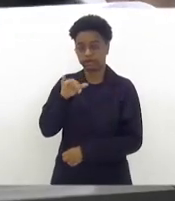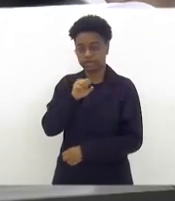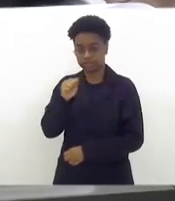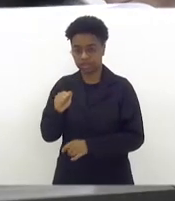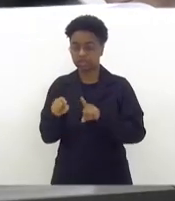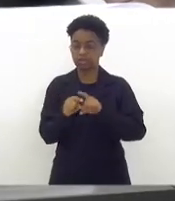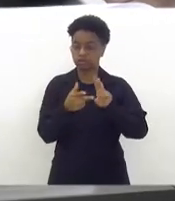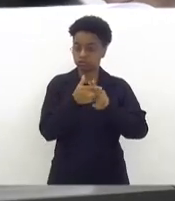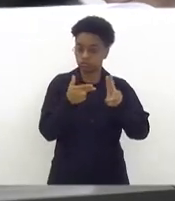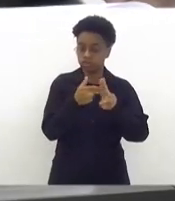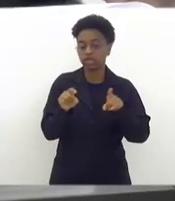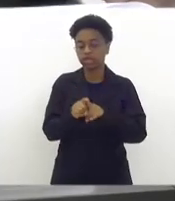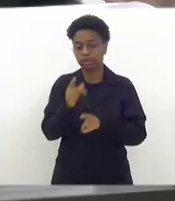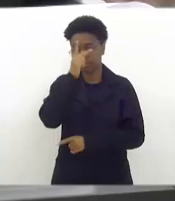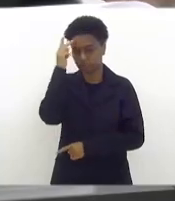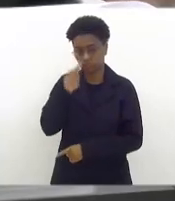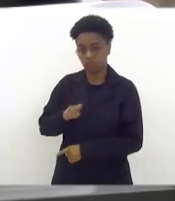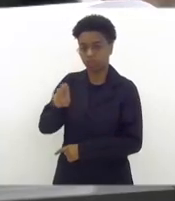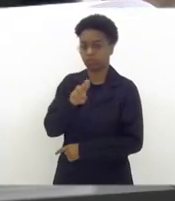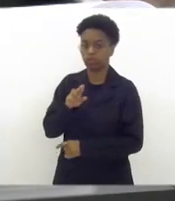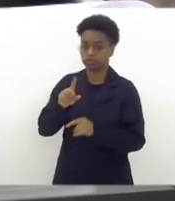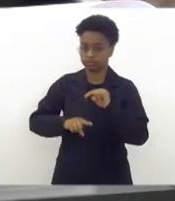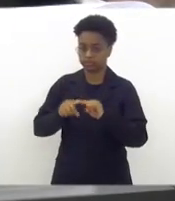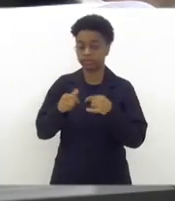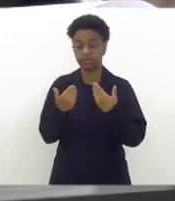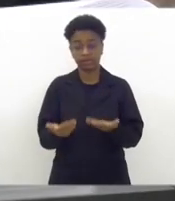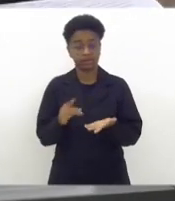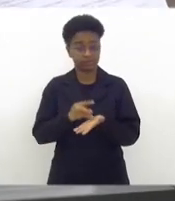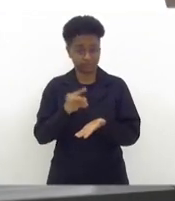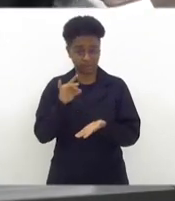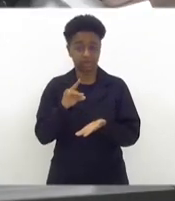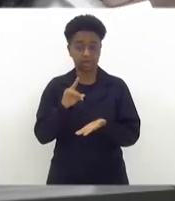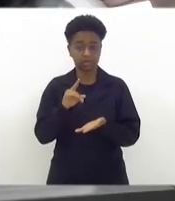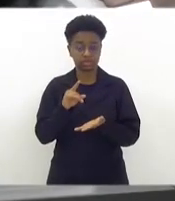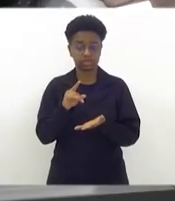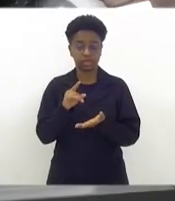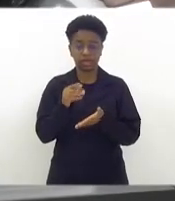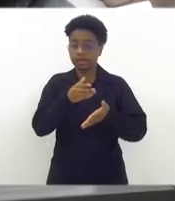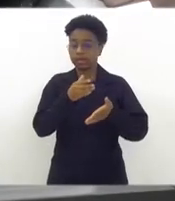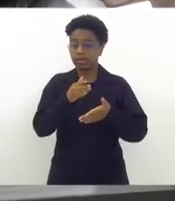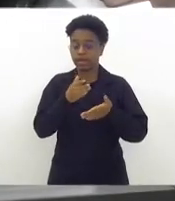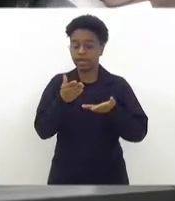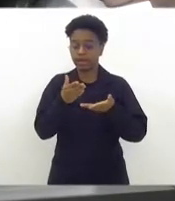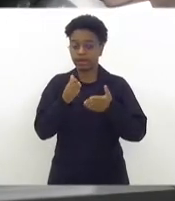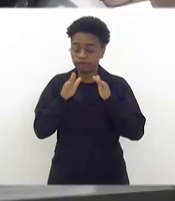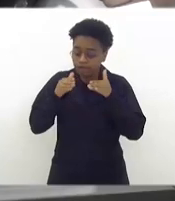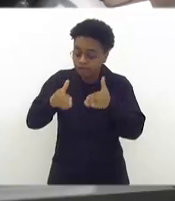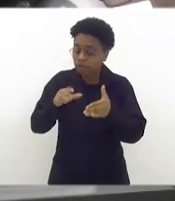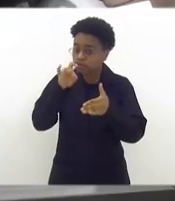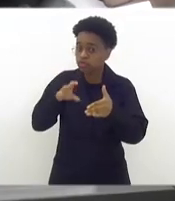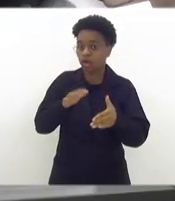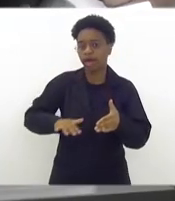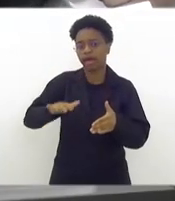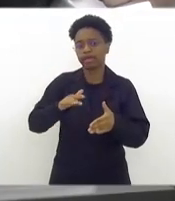dos beneficiários desse programa. Então, ficou realmente restrita a questão da saúde pública e queria